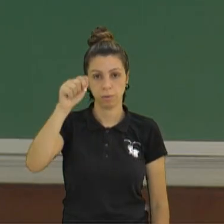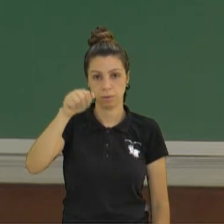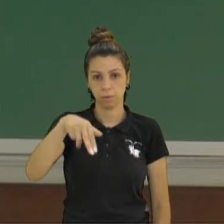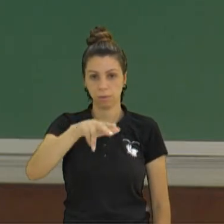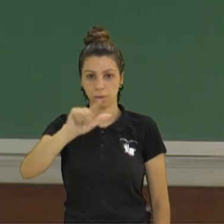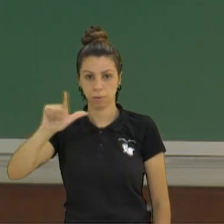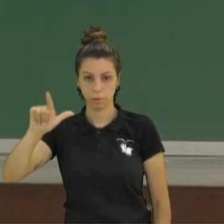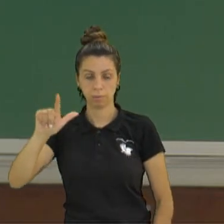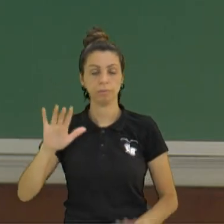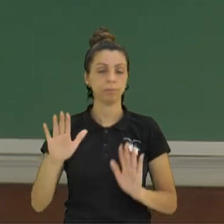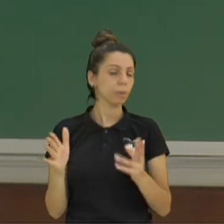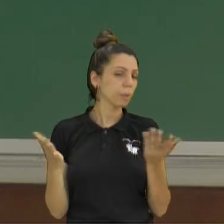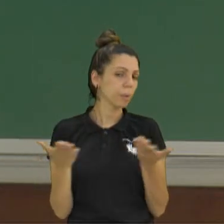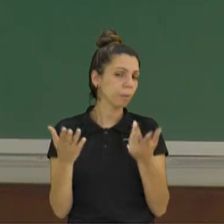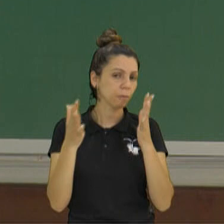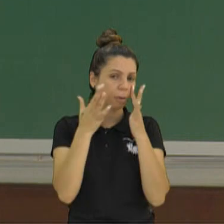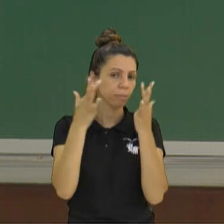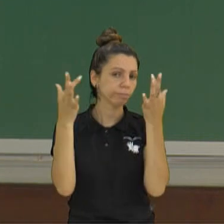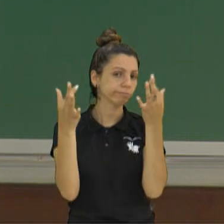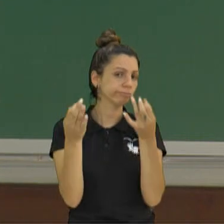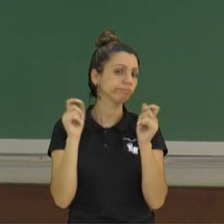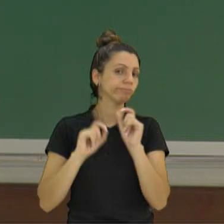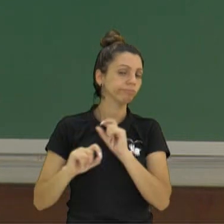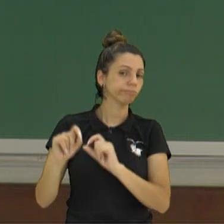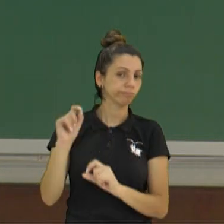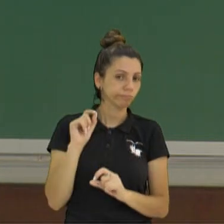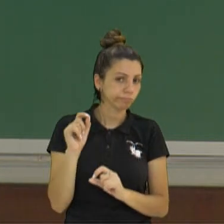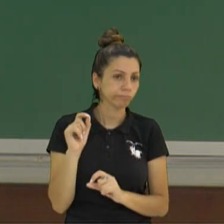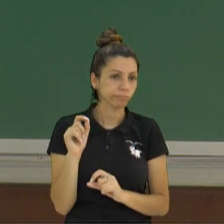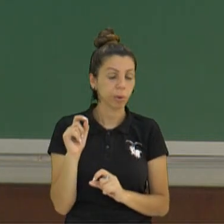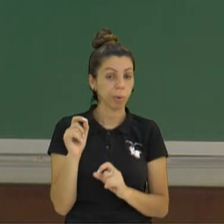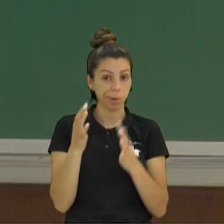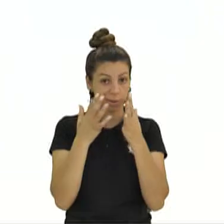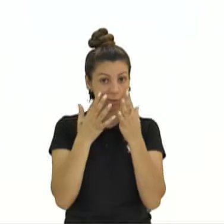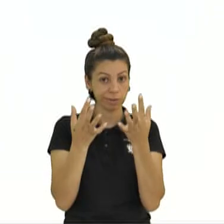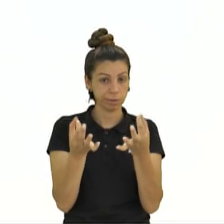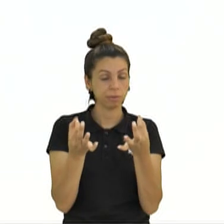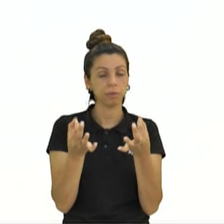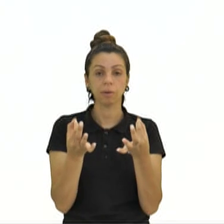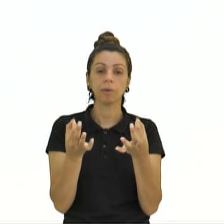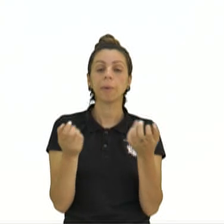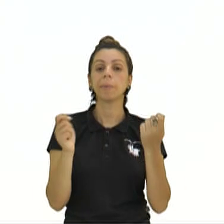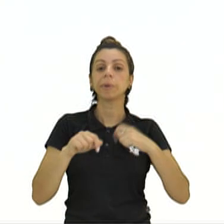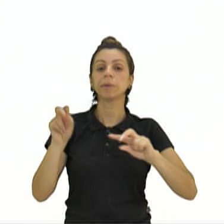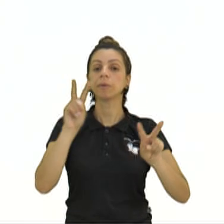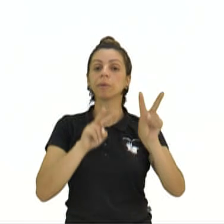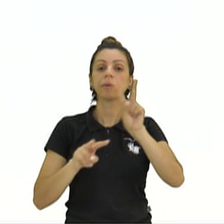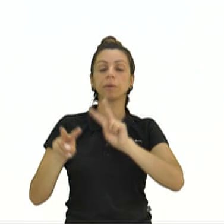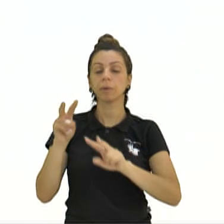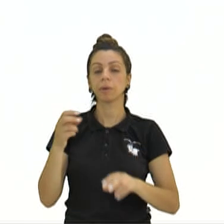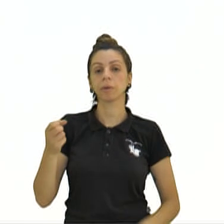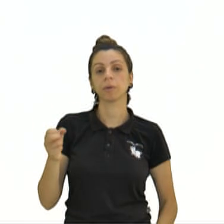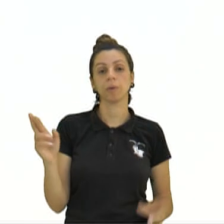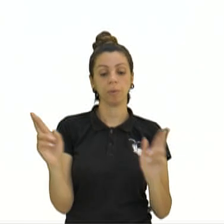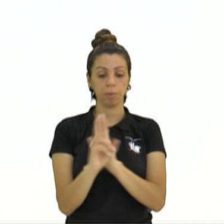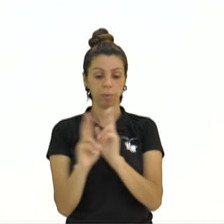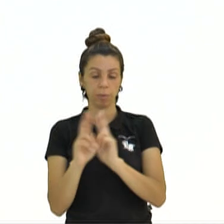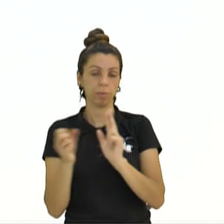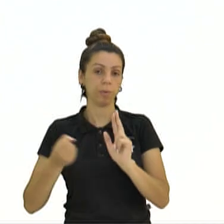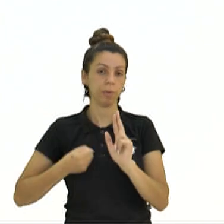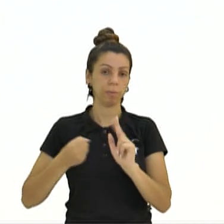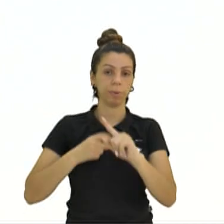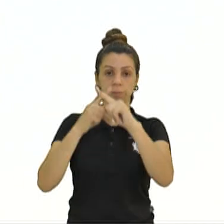O que você tem que observar, então? Basicamente, você precisa observar o seguinte, presta atenção. Existe uma relação entre os números que pode ser expressa por